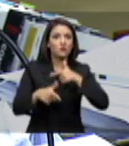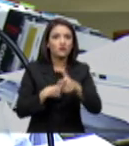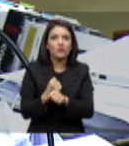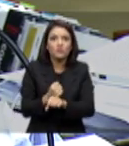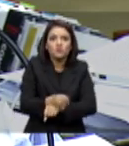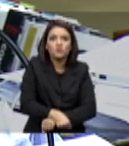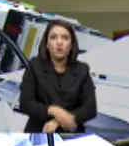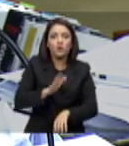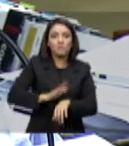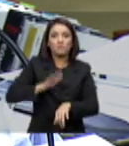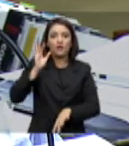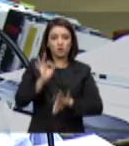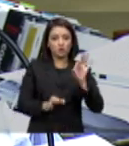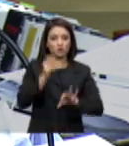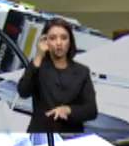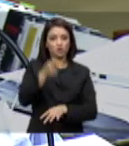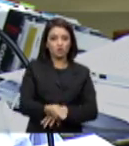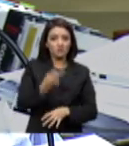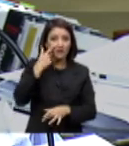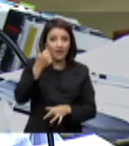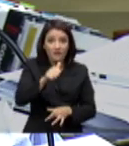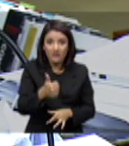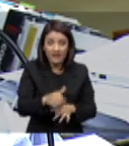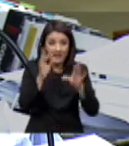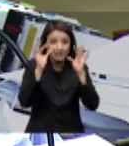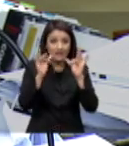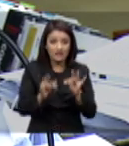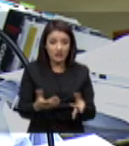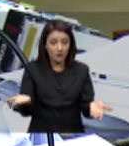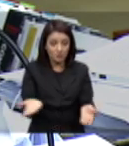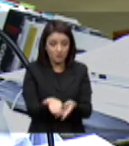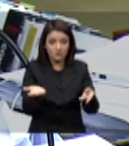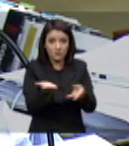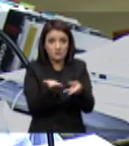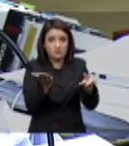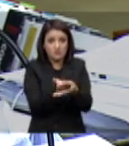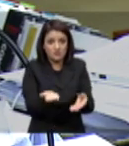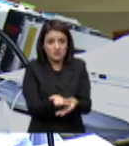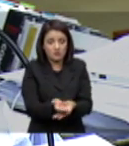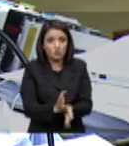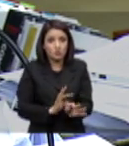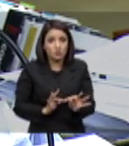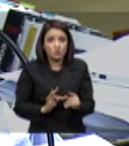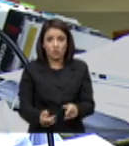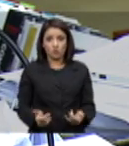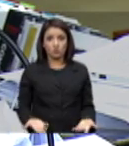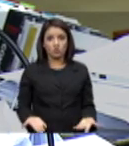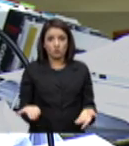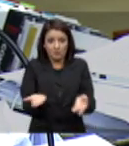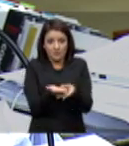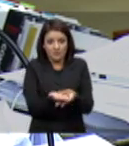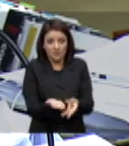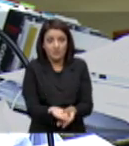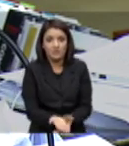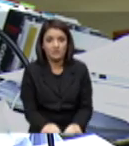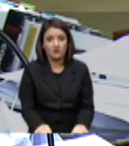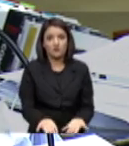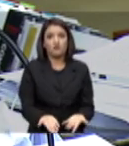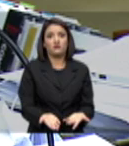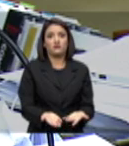é do juiz de execução para analisar detalhadamente é num único momento todas